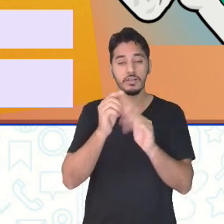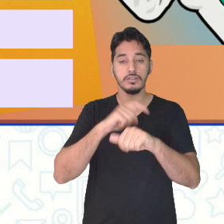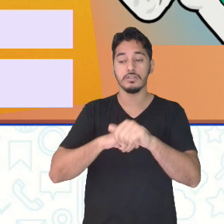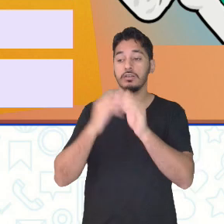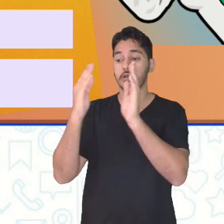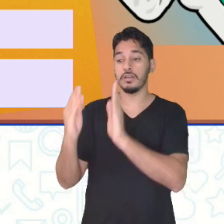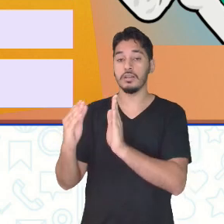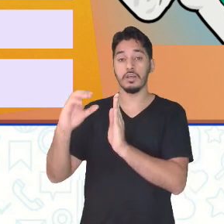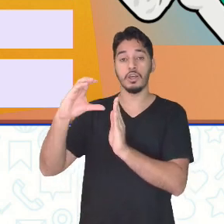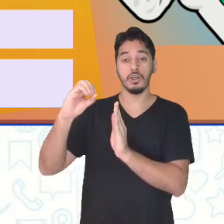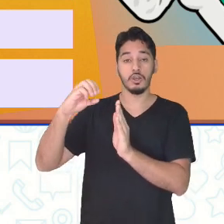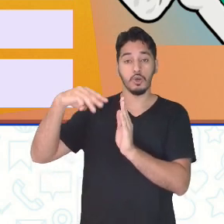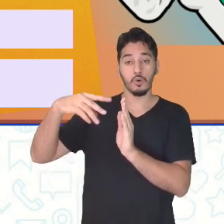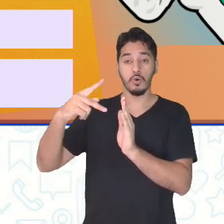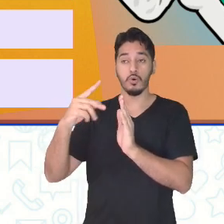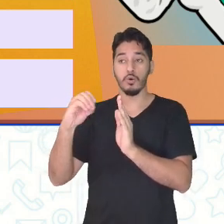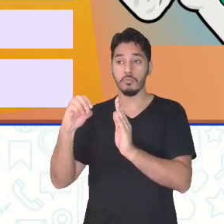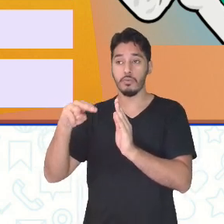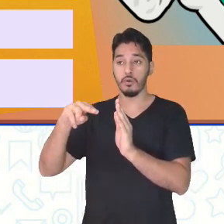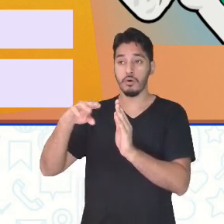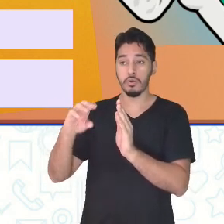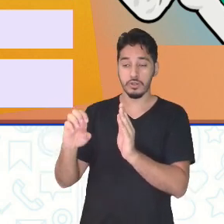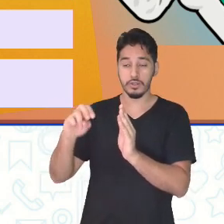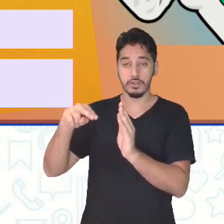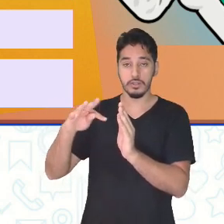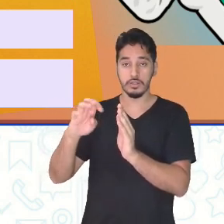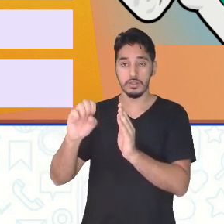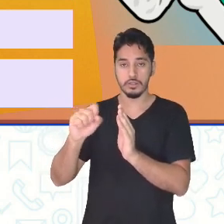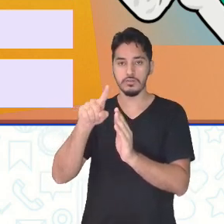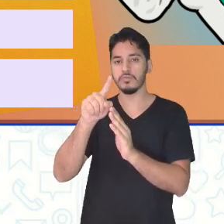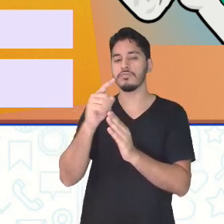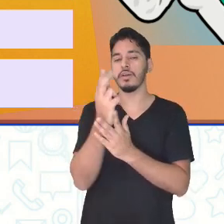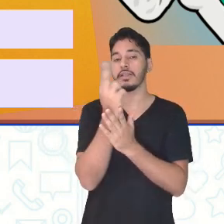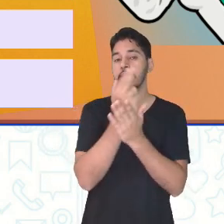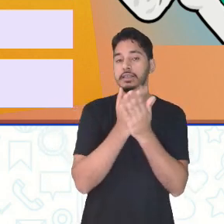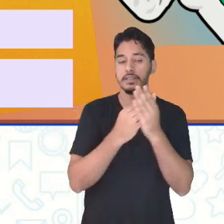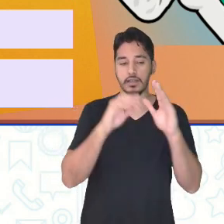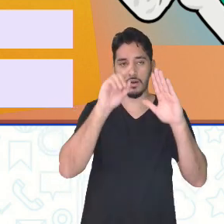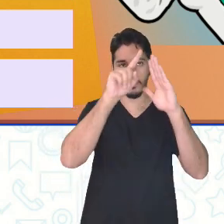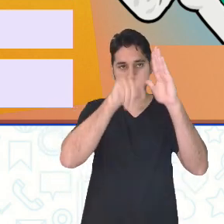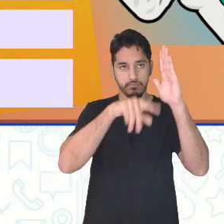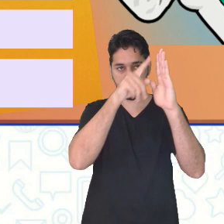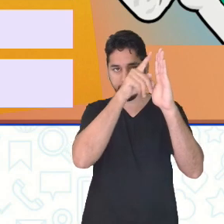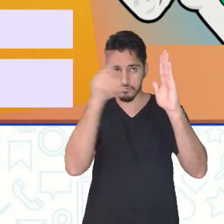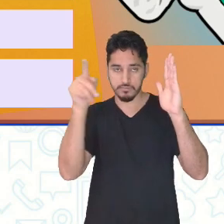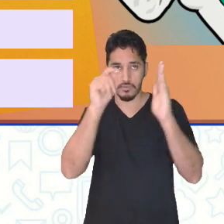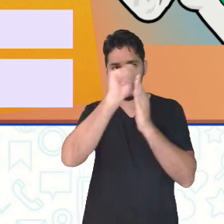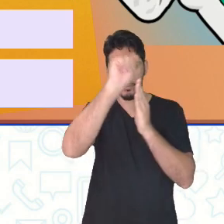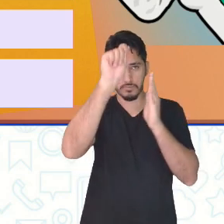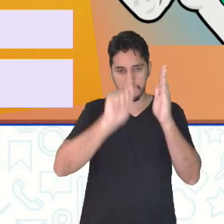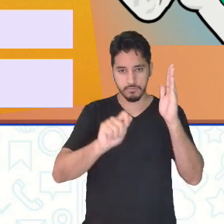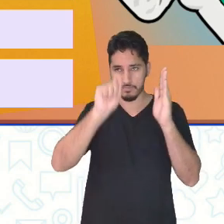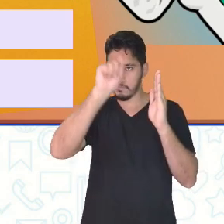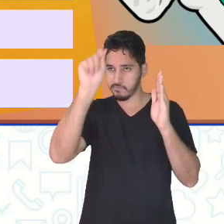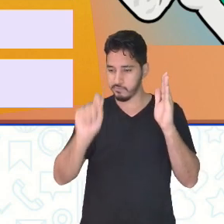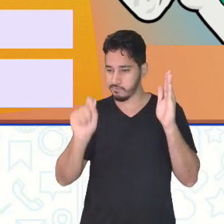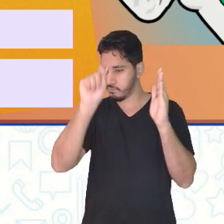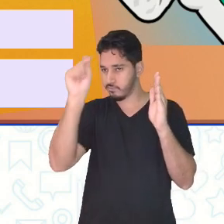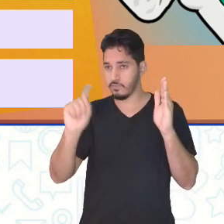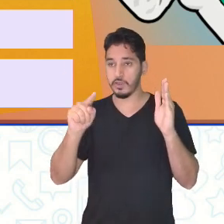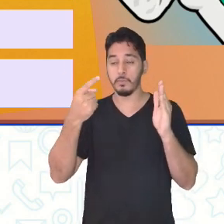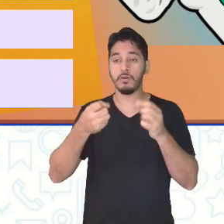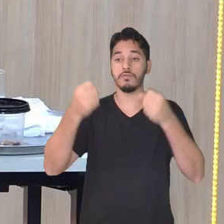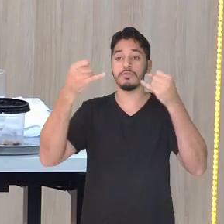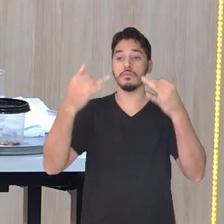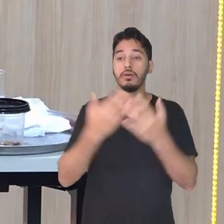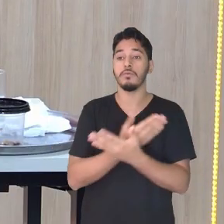Quando vocês fizerem o desenho, eu vou explicar com um exemplo, que é o exemplo que está com a estrelinha, e agora eu vou